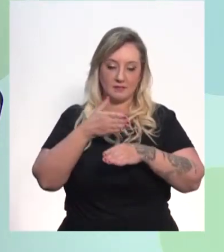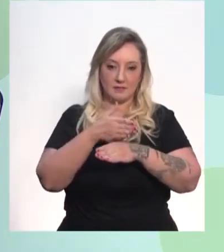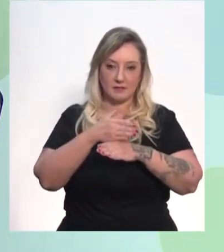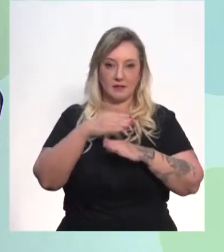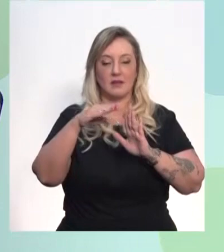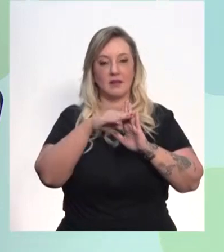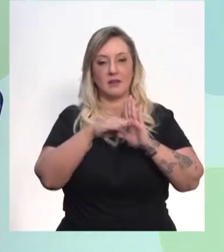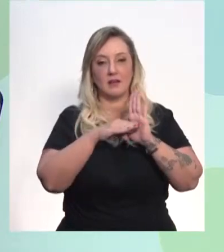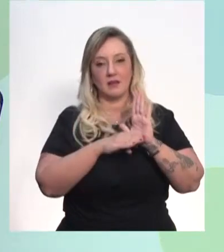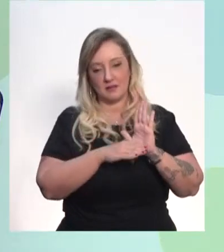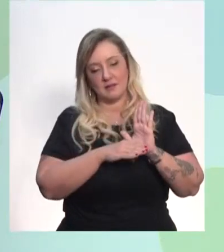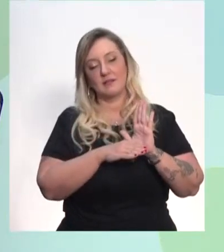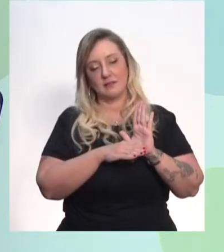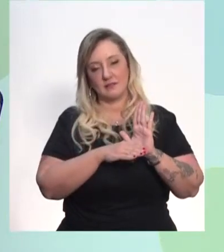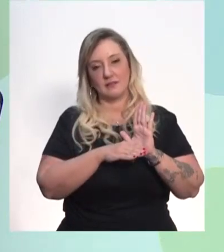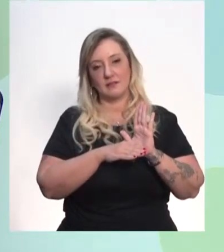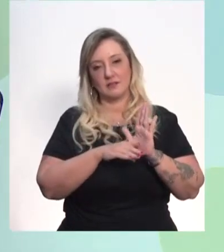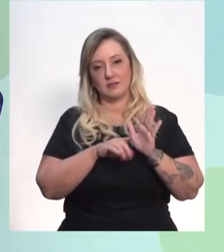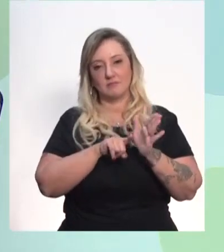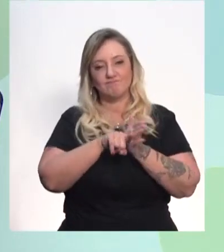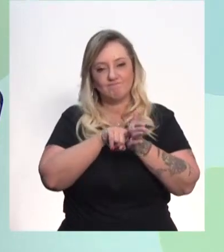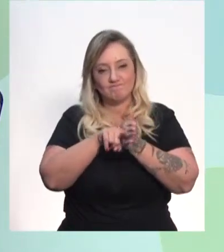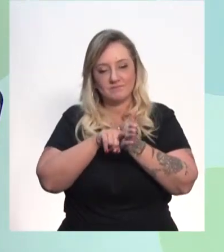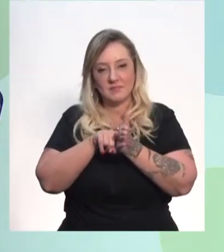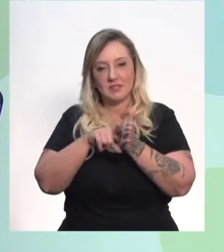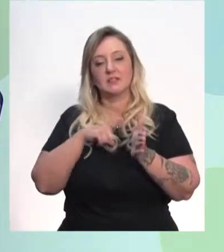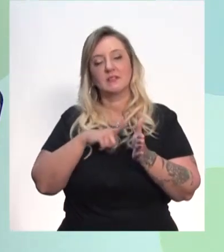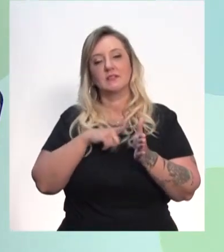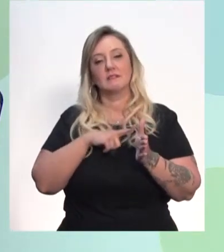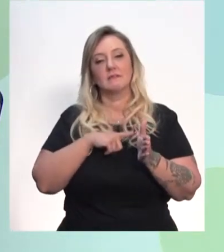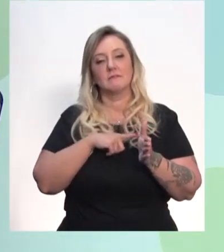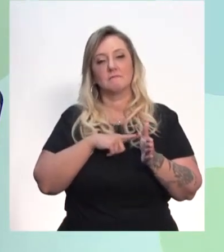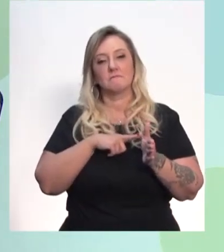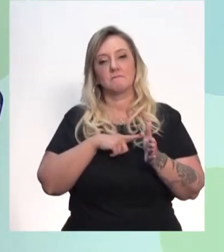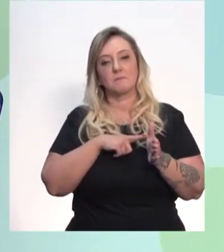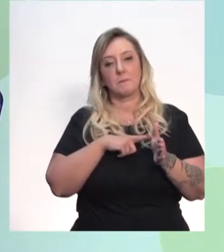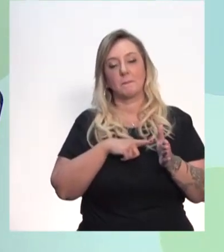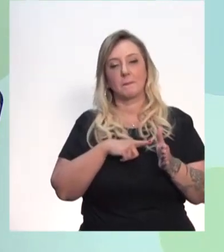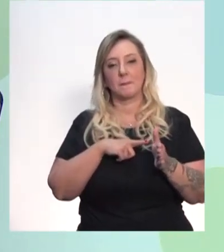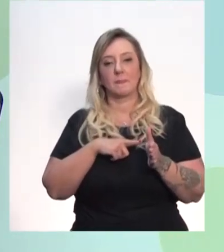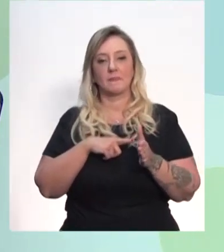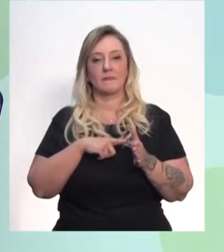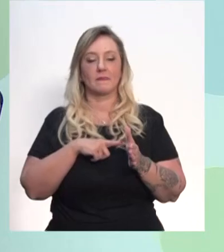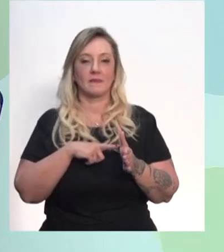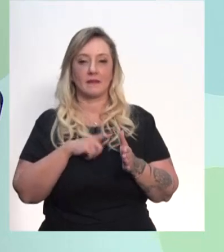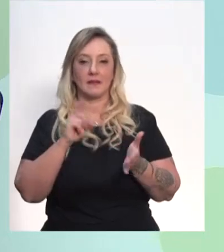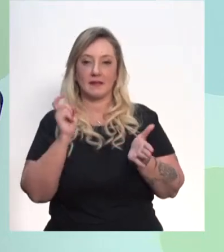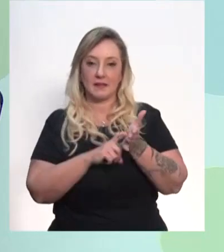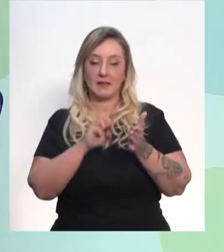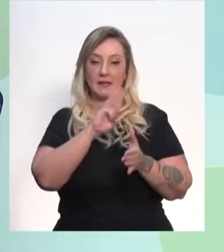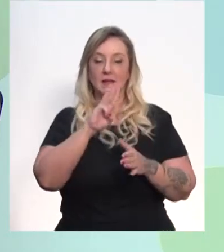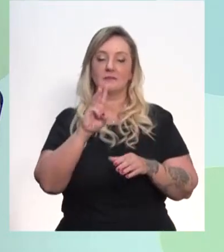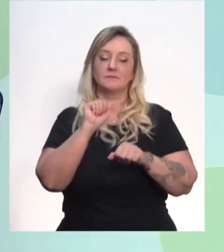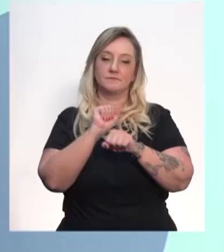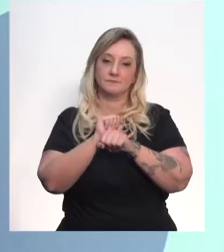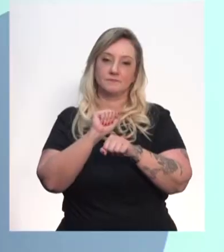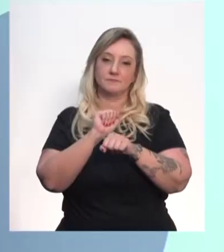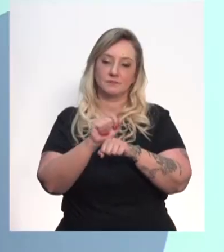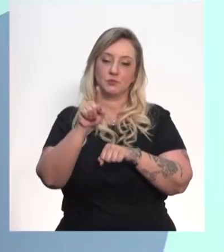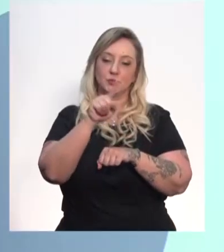Vocês vão encontrar lá a opção de gestão educacional, né? Depois que vocês entram, tem todo